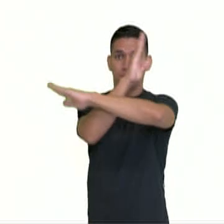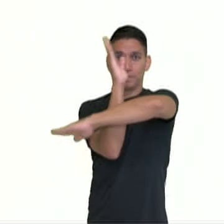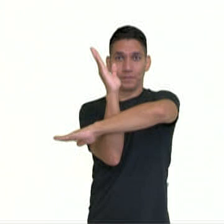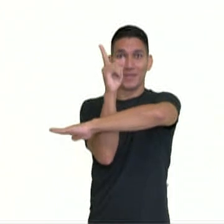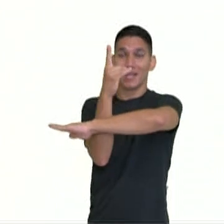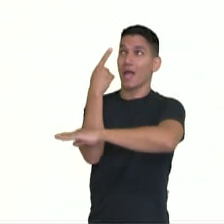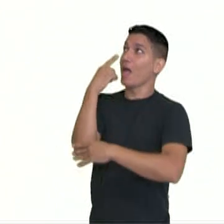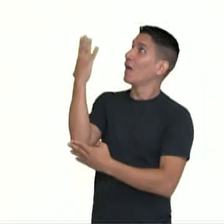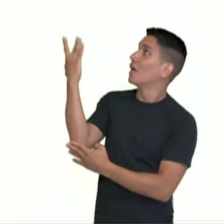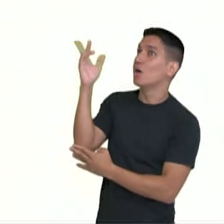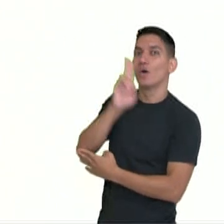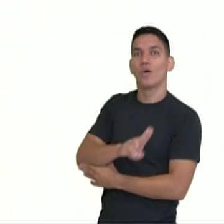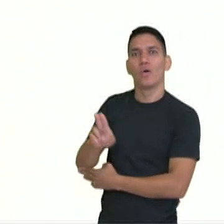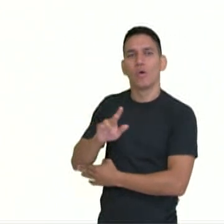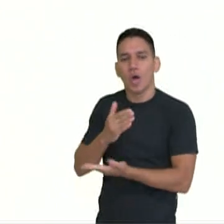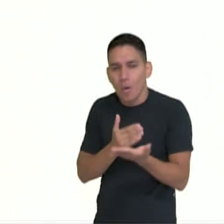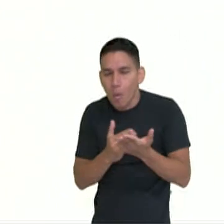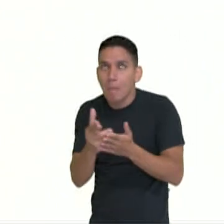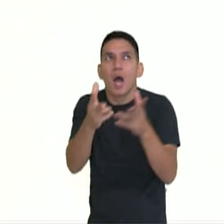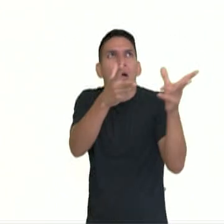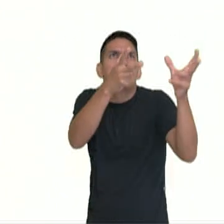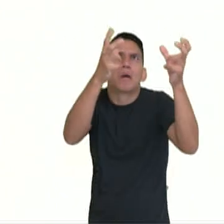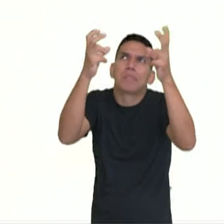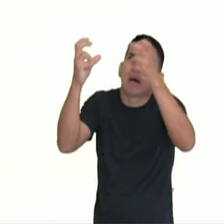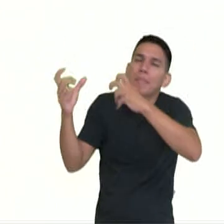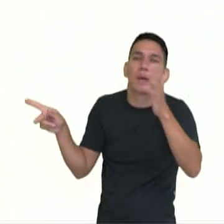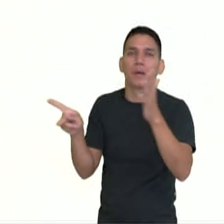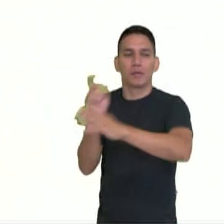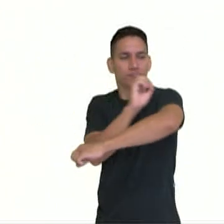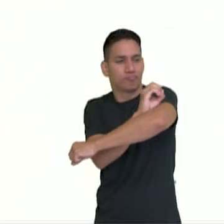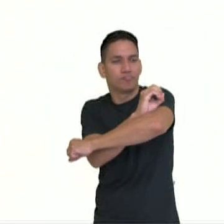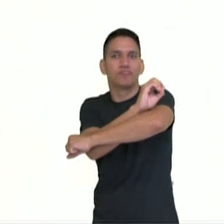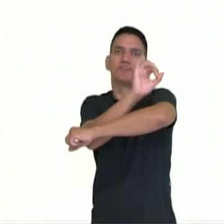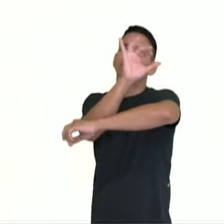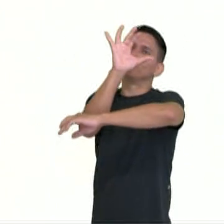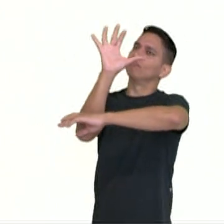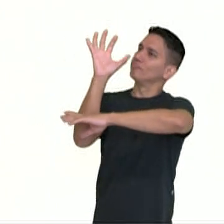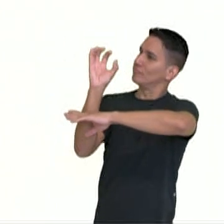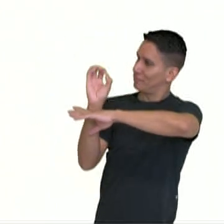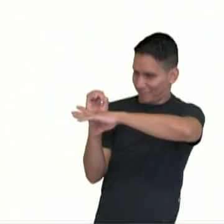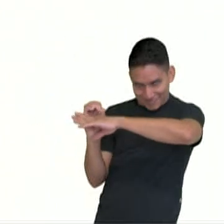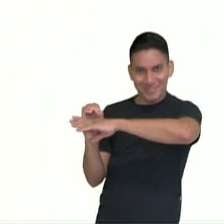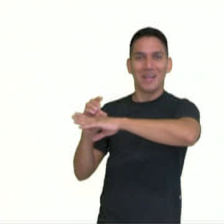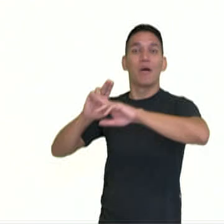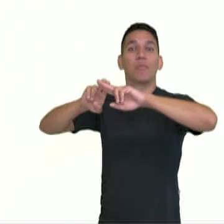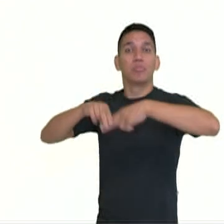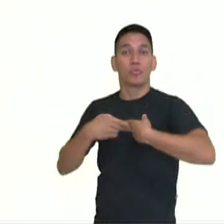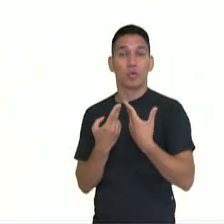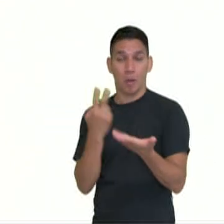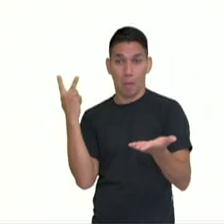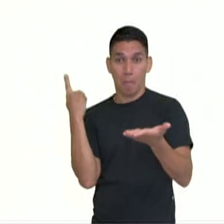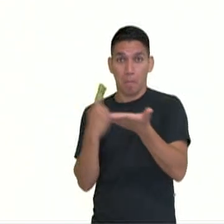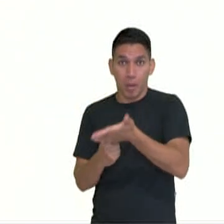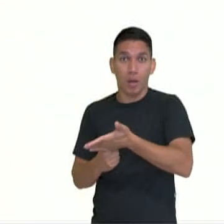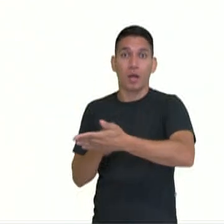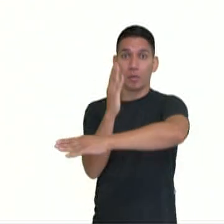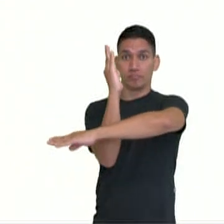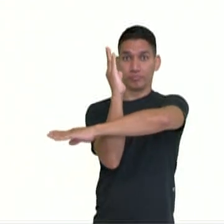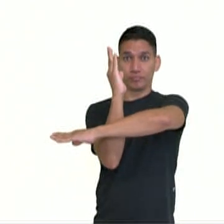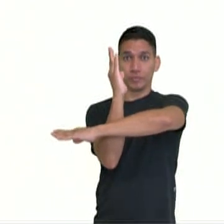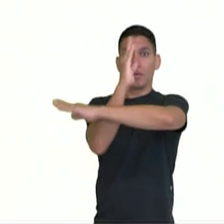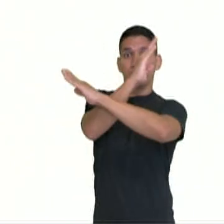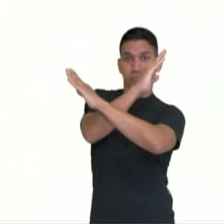desenvolvido a partir da observação do Sol. Então, se estabelecem pontos cardeais, colaterais